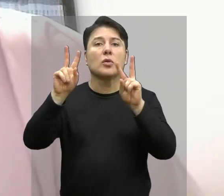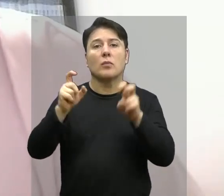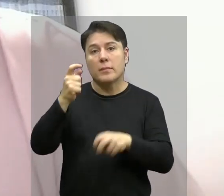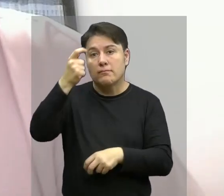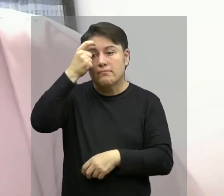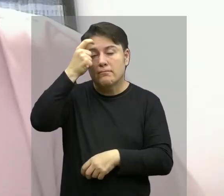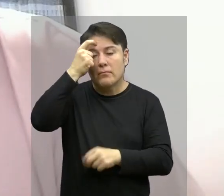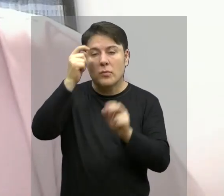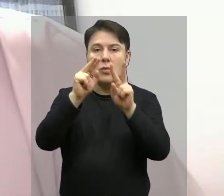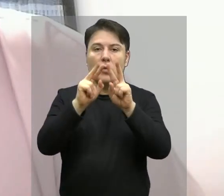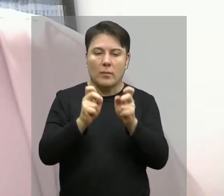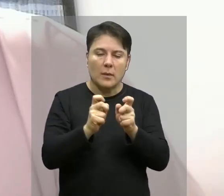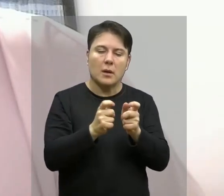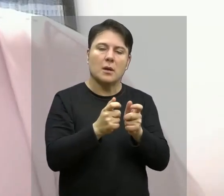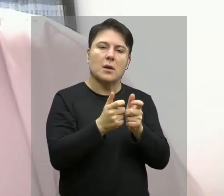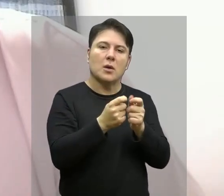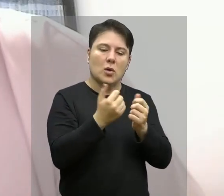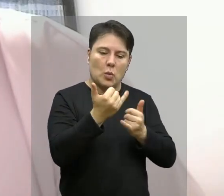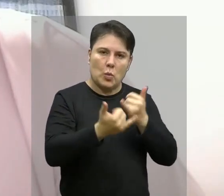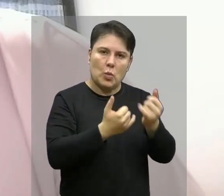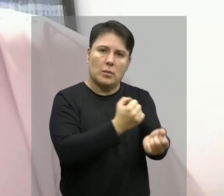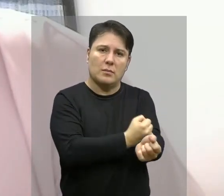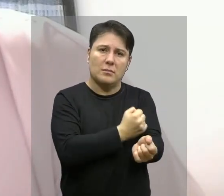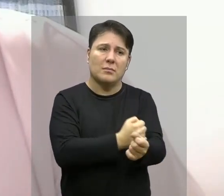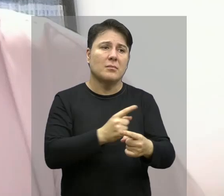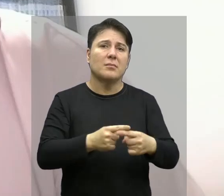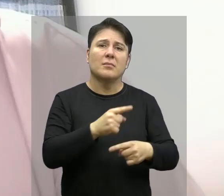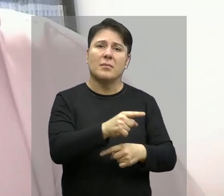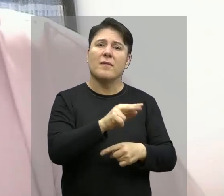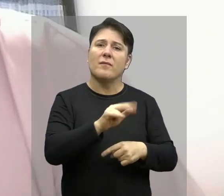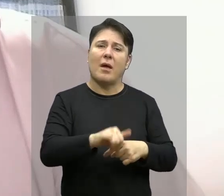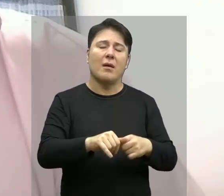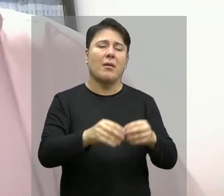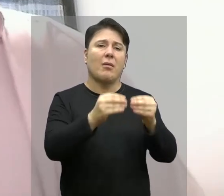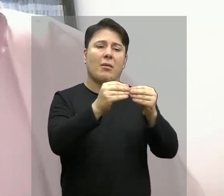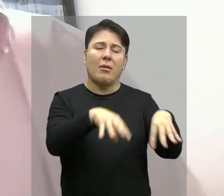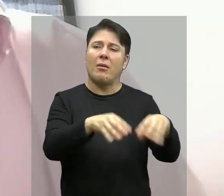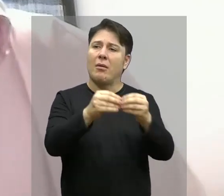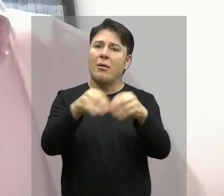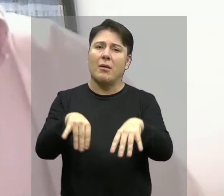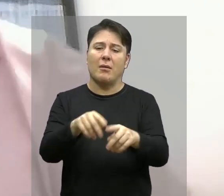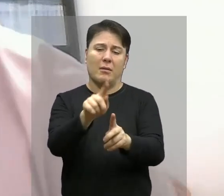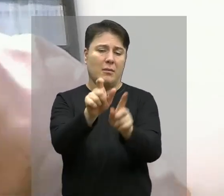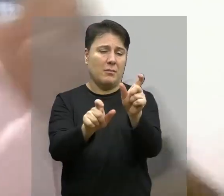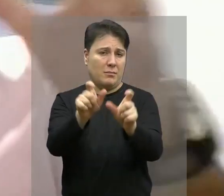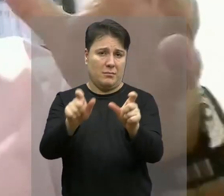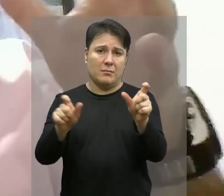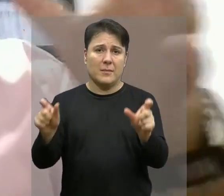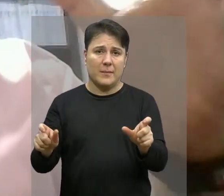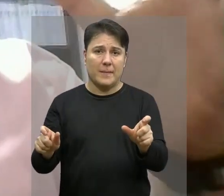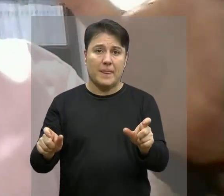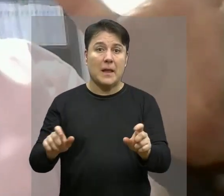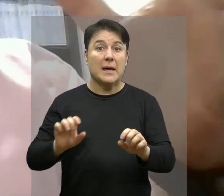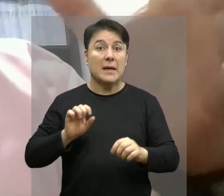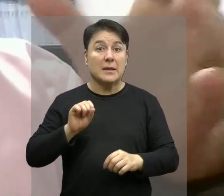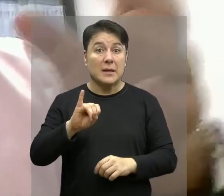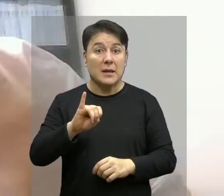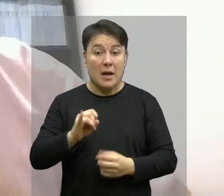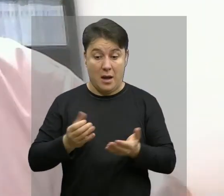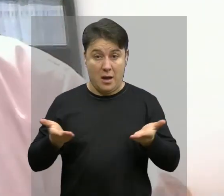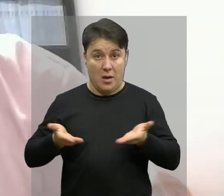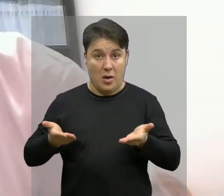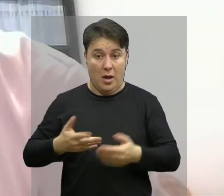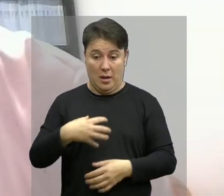conscientização, porque é um transtorno que judia demais, acomete muitas pessoas e, infelizmente, do jeitinho que está